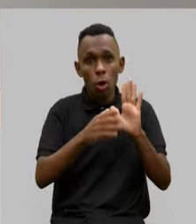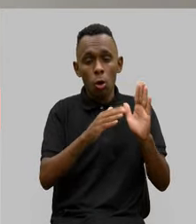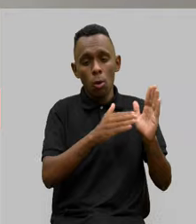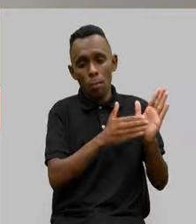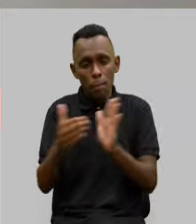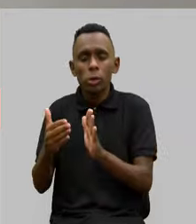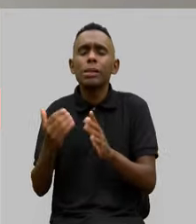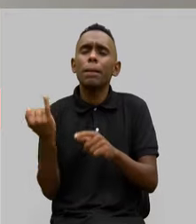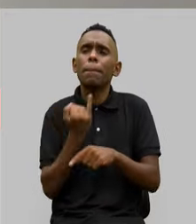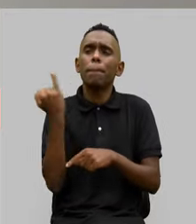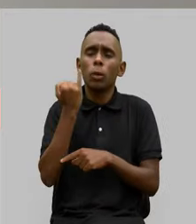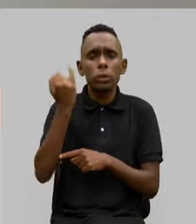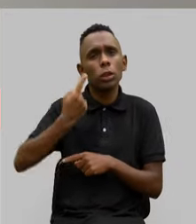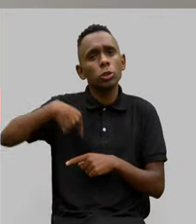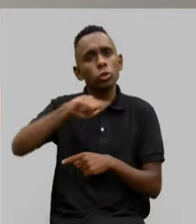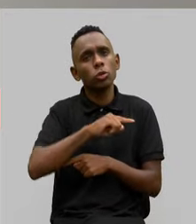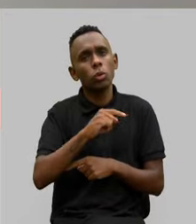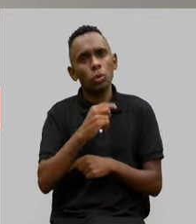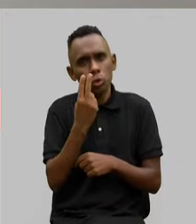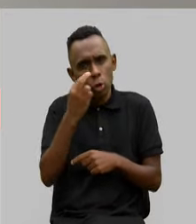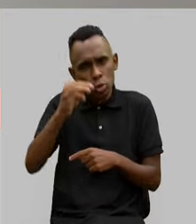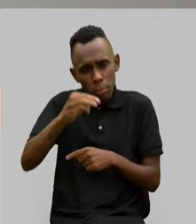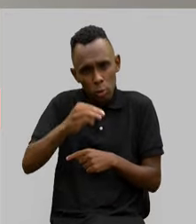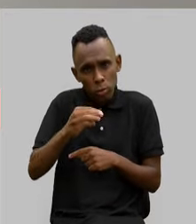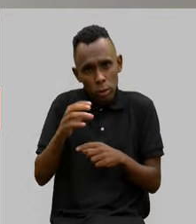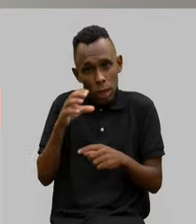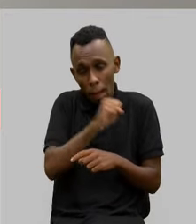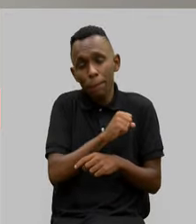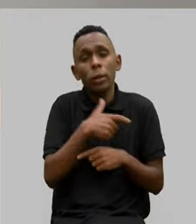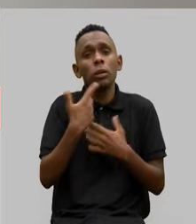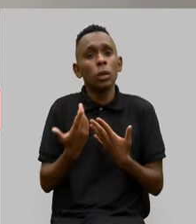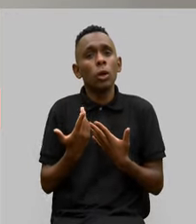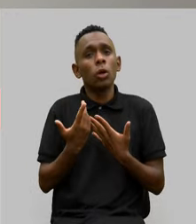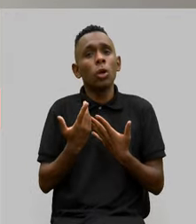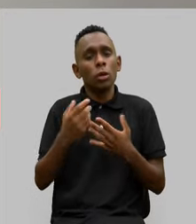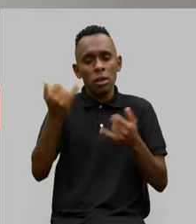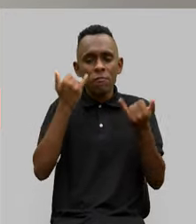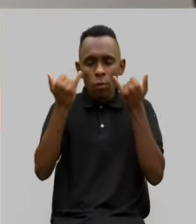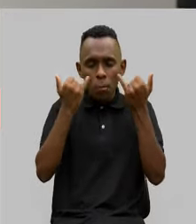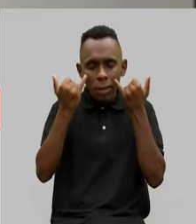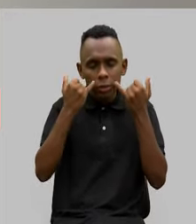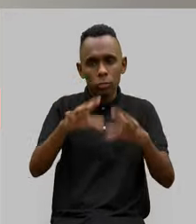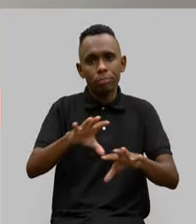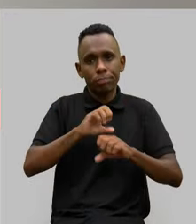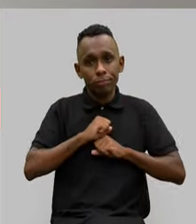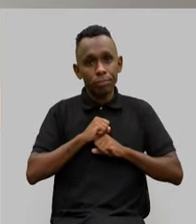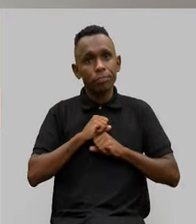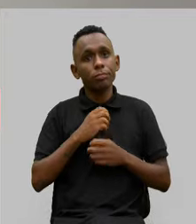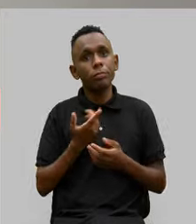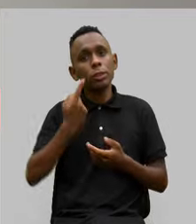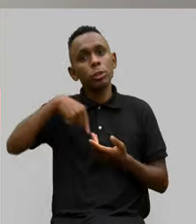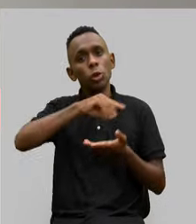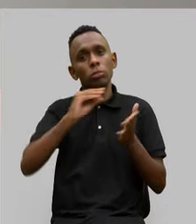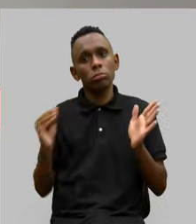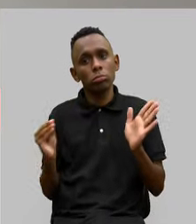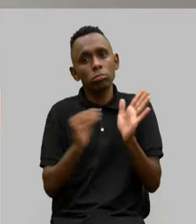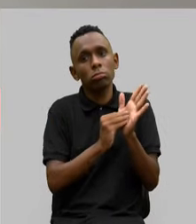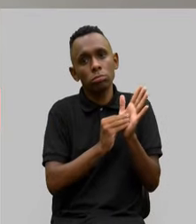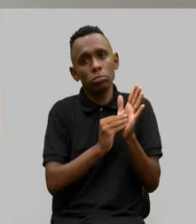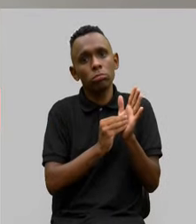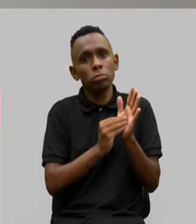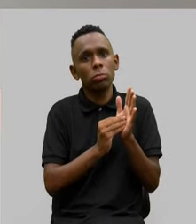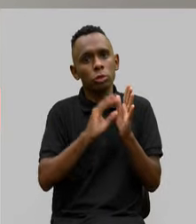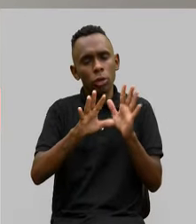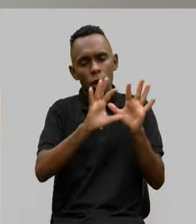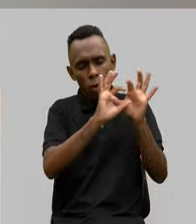importante quando a gente em dois minutinhos quando a gente se apropria das informações eh nós protocolamos eu já fiz um pouco o